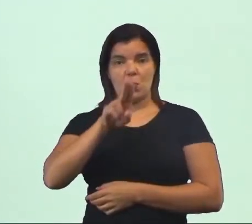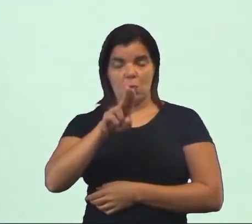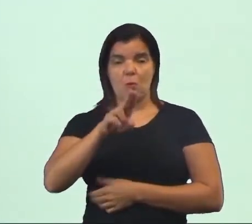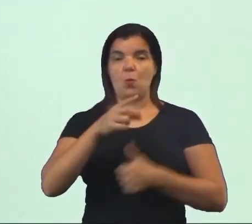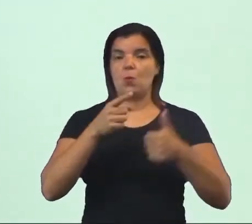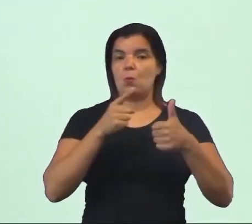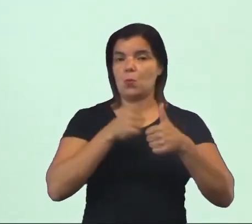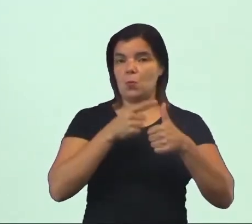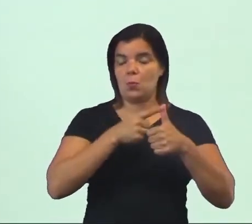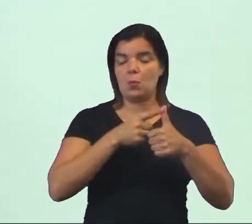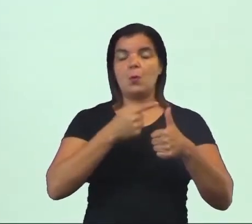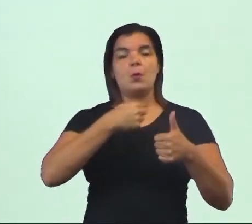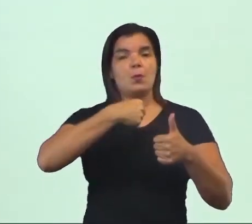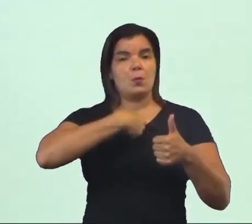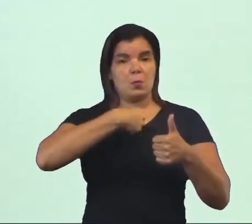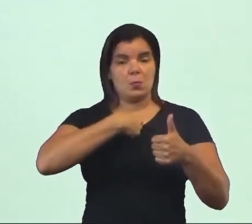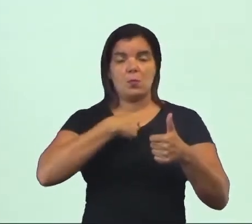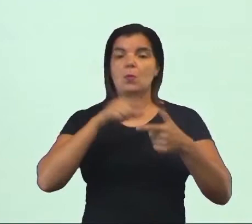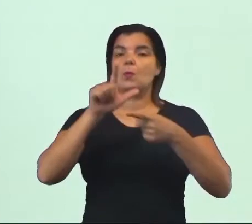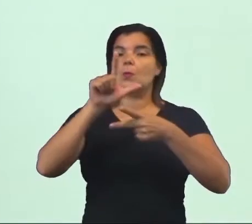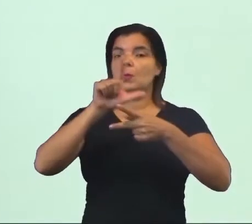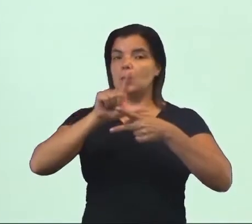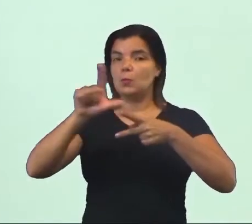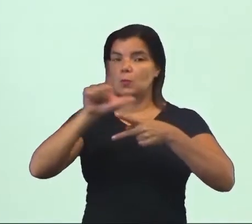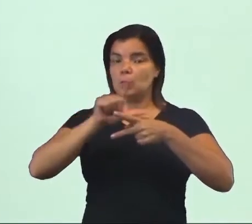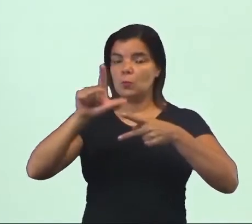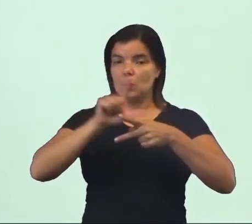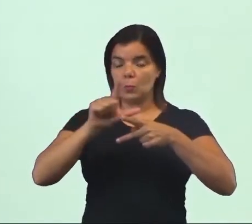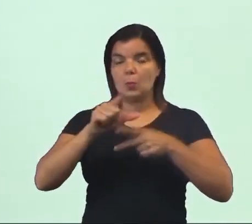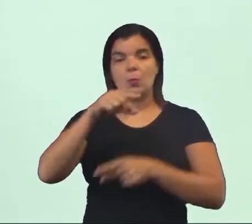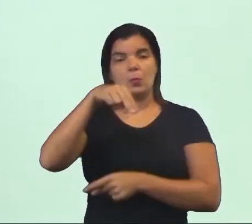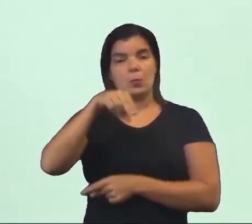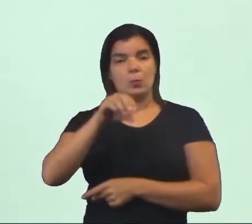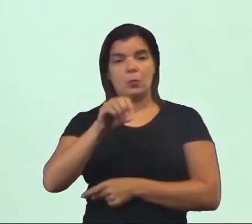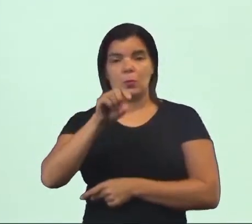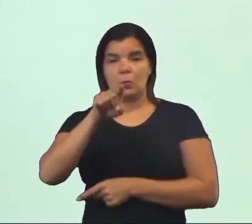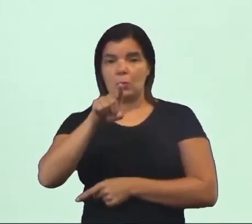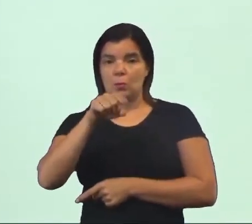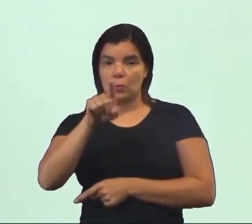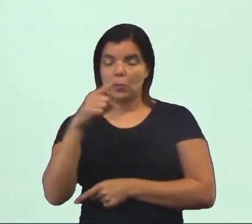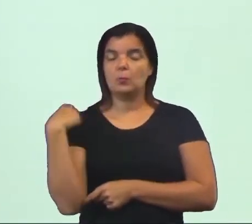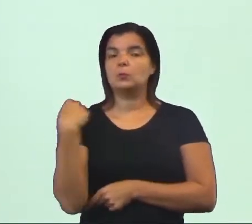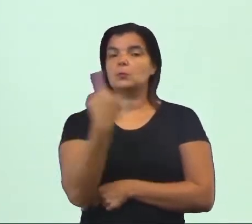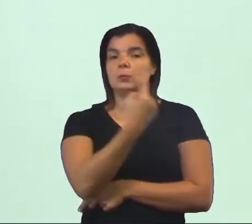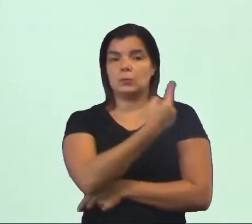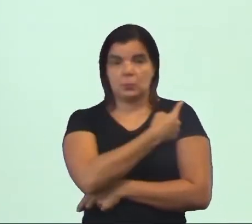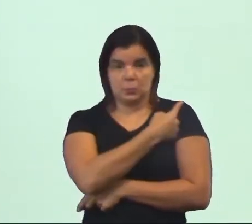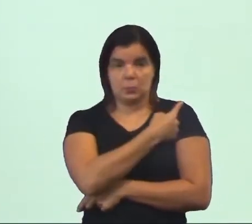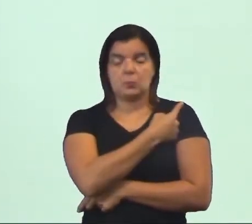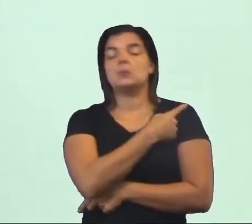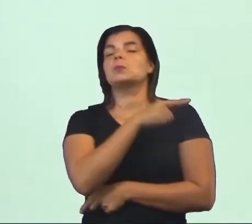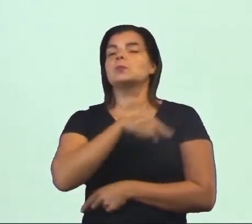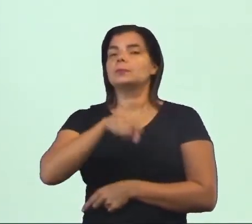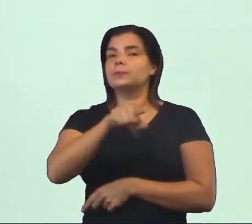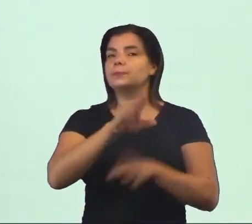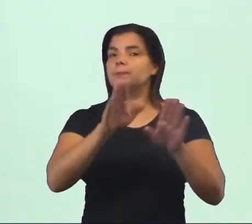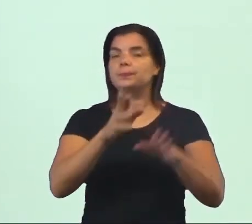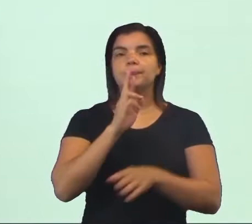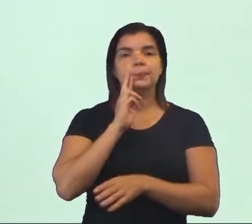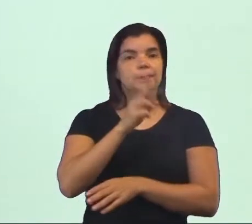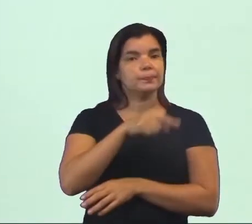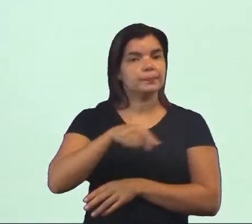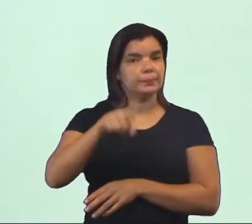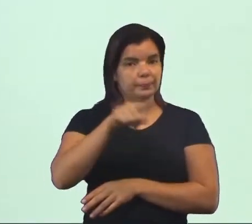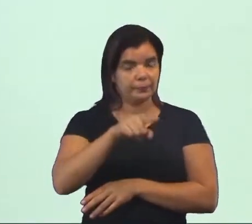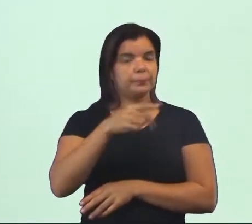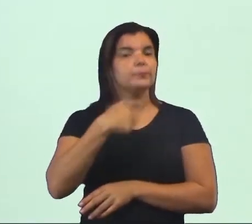singular, e a primeira pessoa do plural é nós, que muitas vezes o narrador também usa. Então aí eu já respondi para vocês, espero que